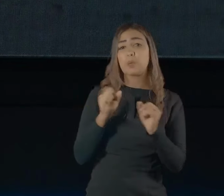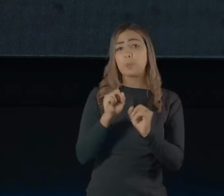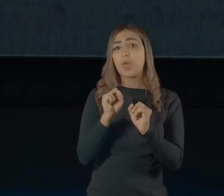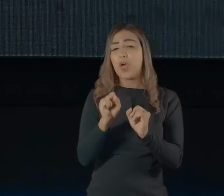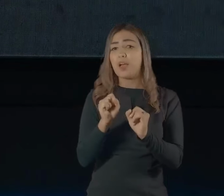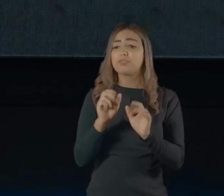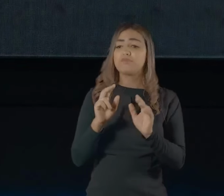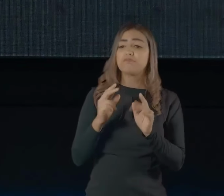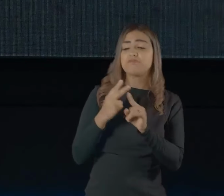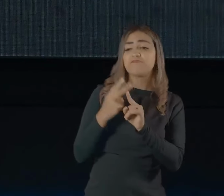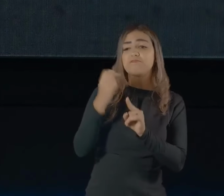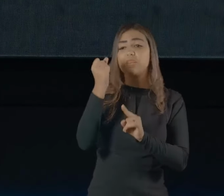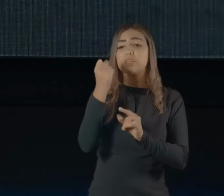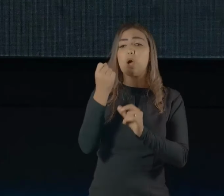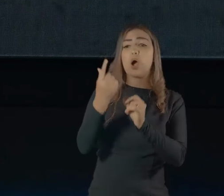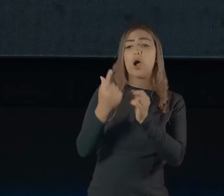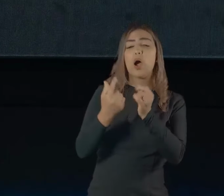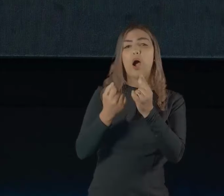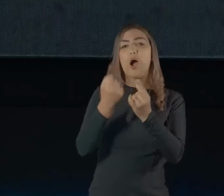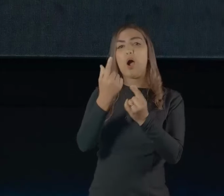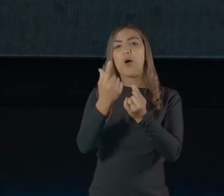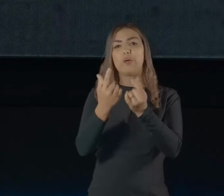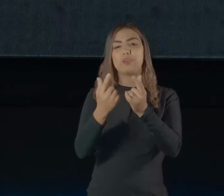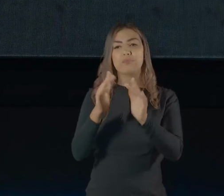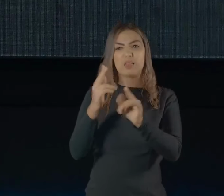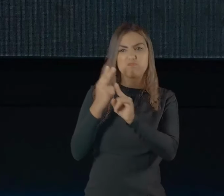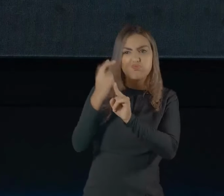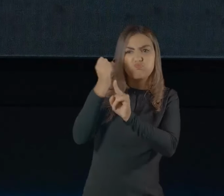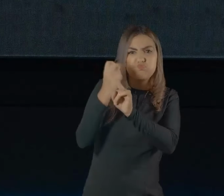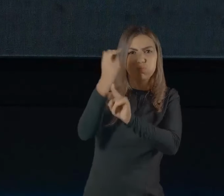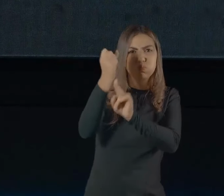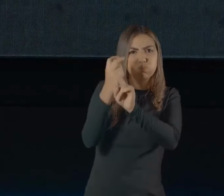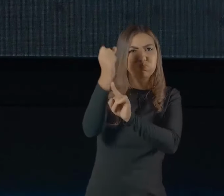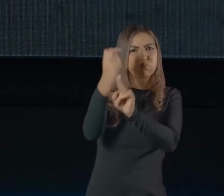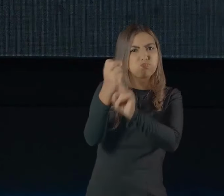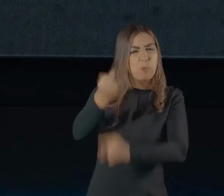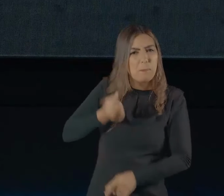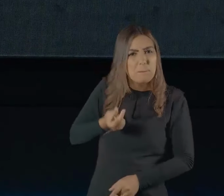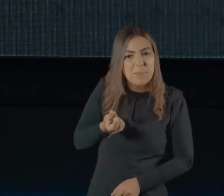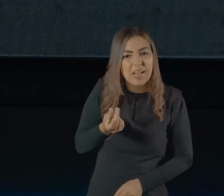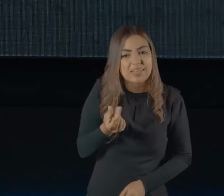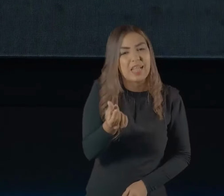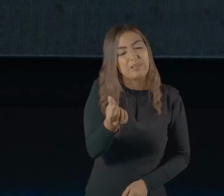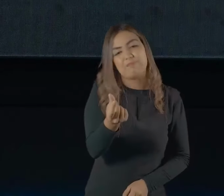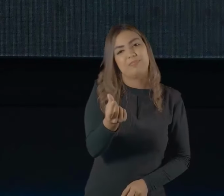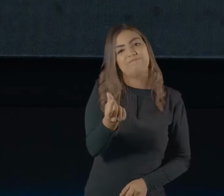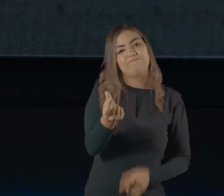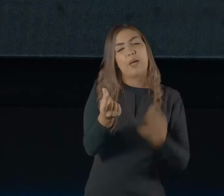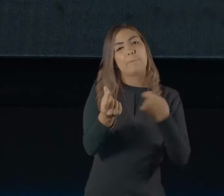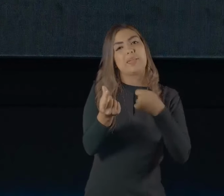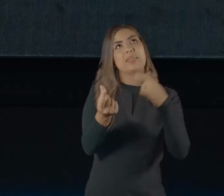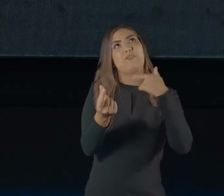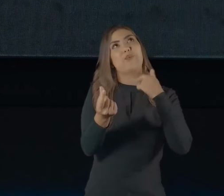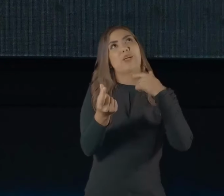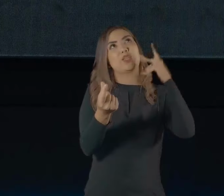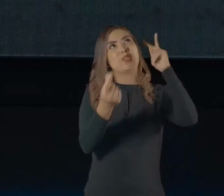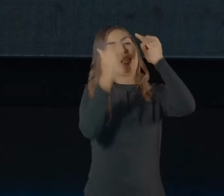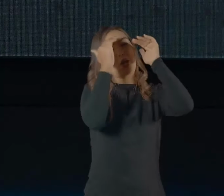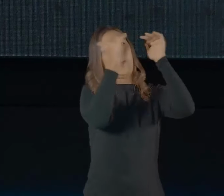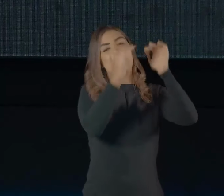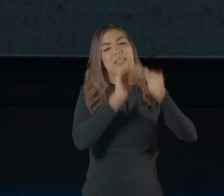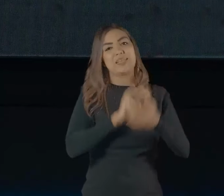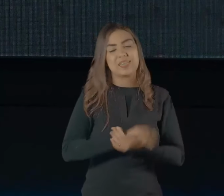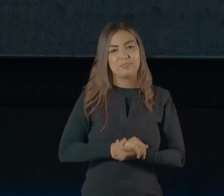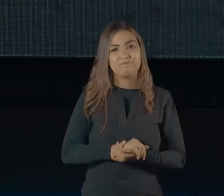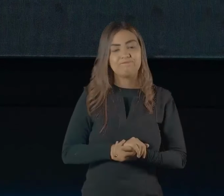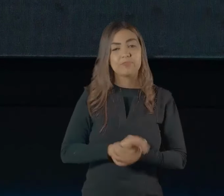sucesso verdadeiro, que é aquele que é eterno, que é perene, somente aquele que anda no seu chamado. E a última dica